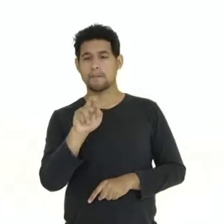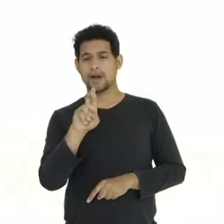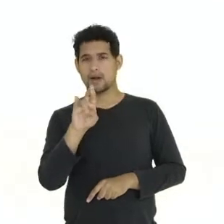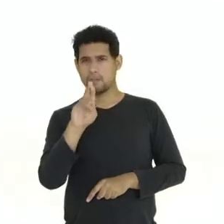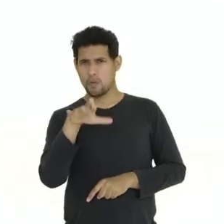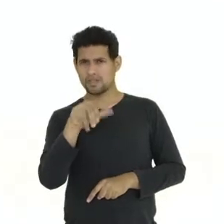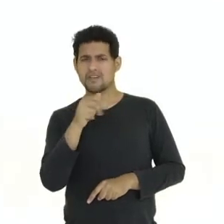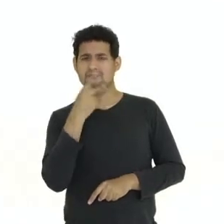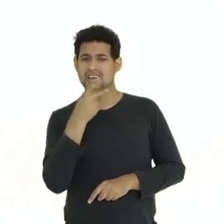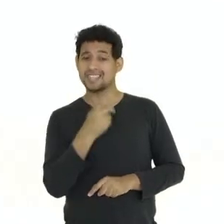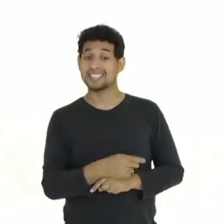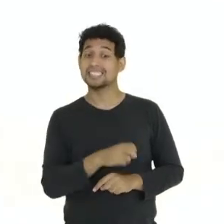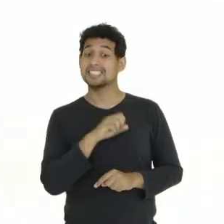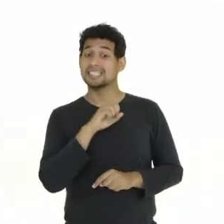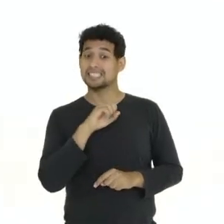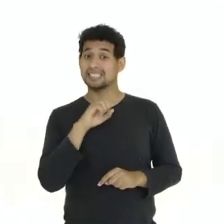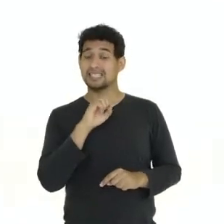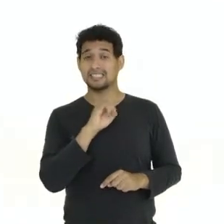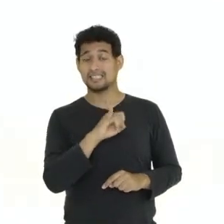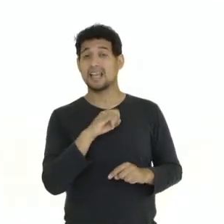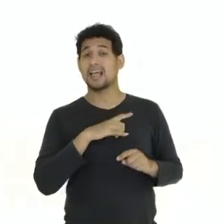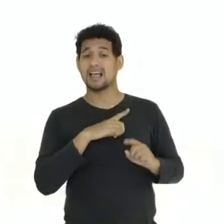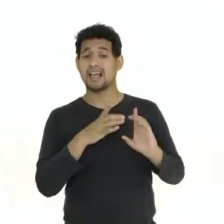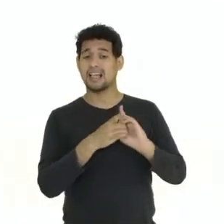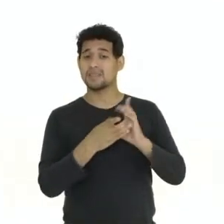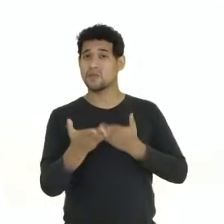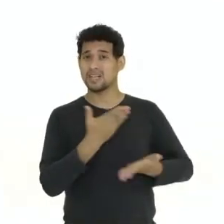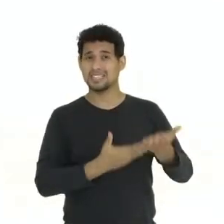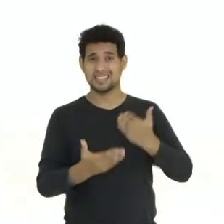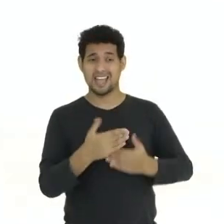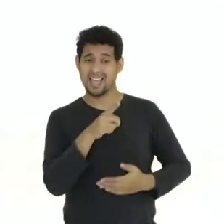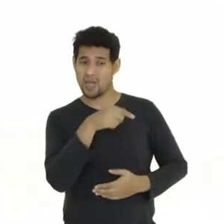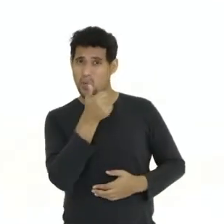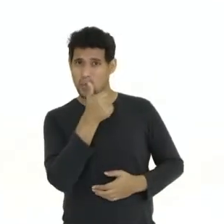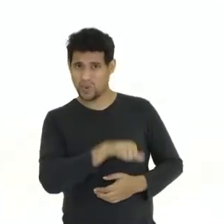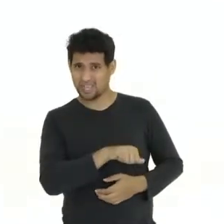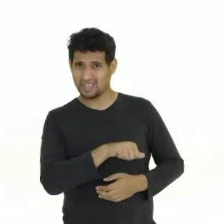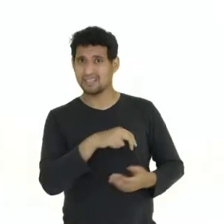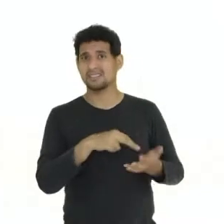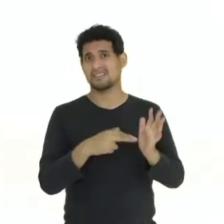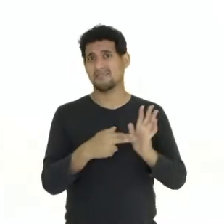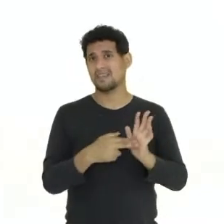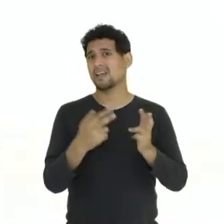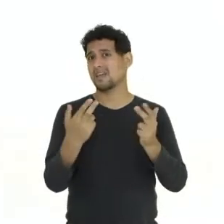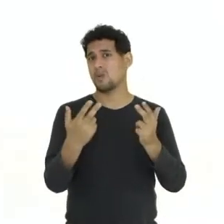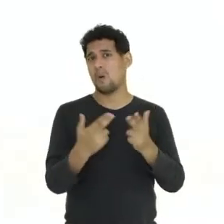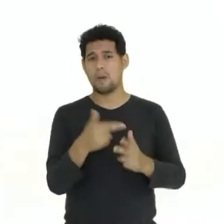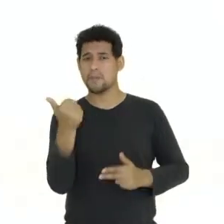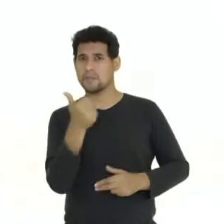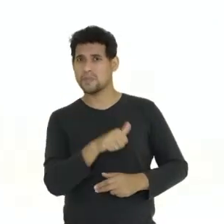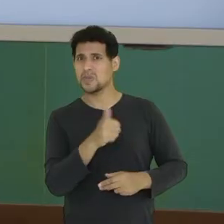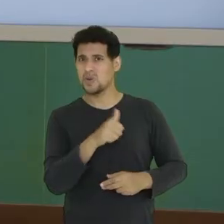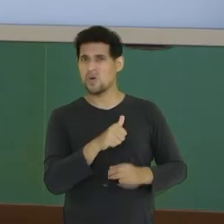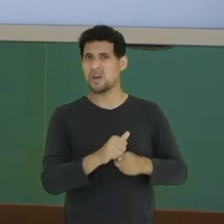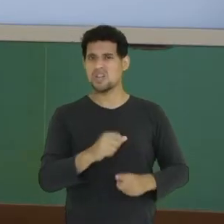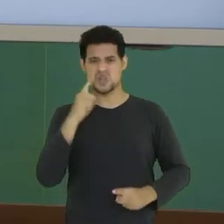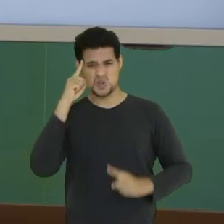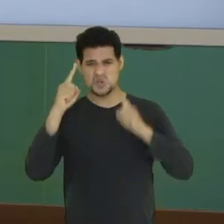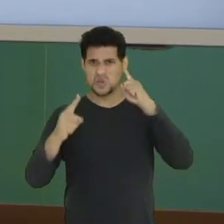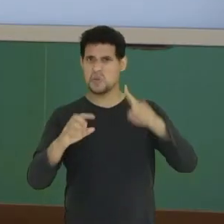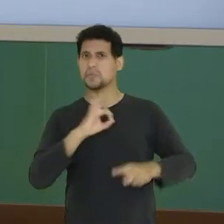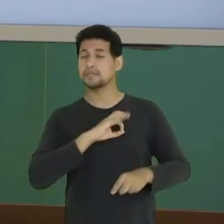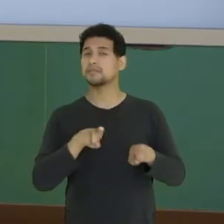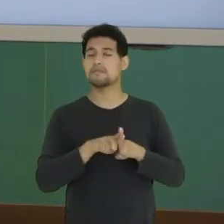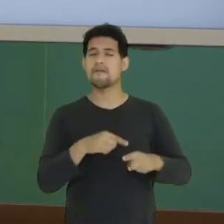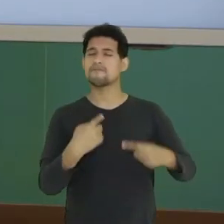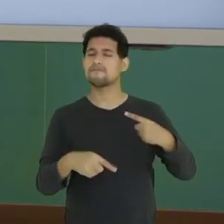democracia é preferível à melhor das ditaduras. Você concorda com essa frase? Explique o seu posicionamento e